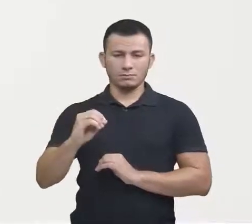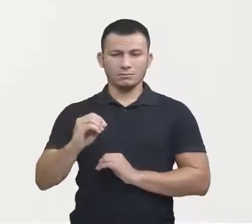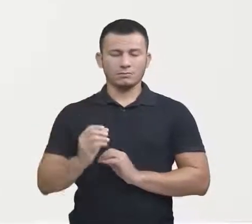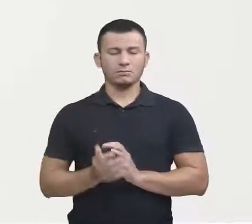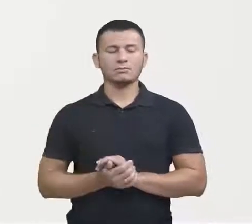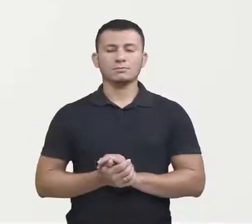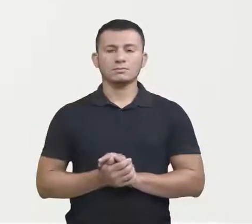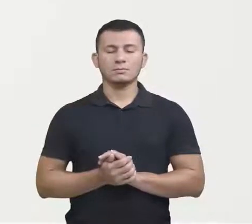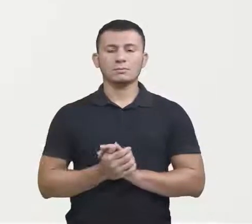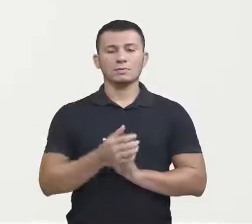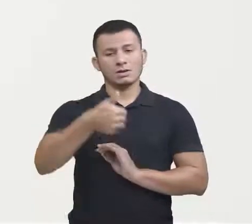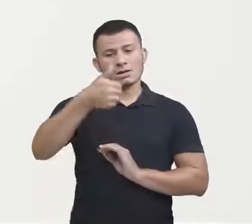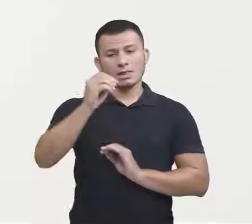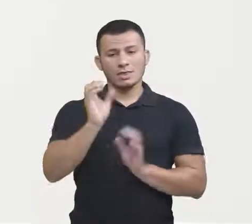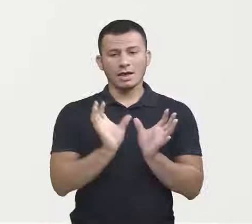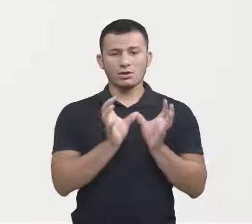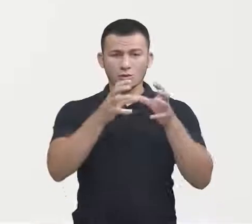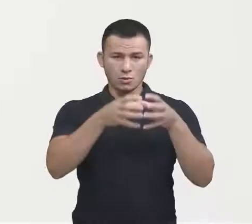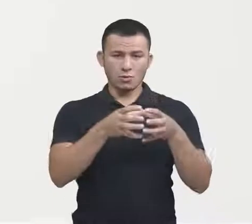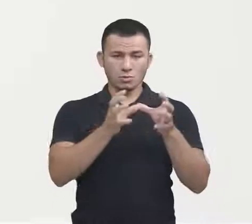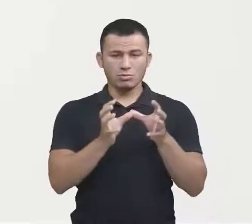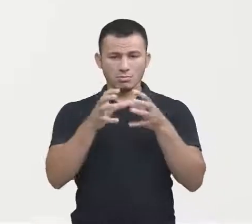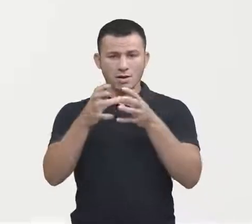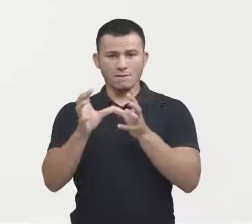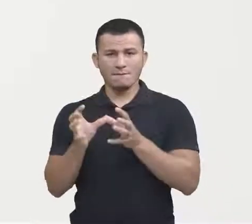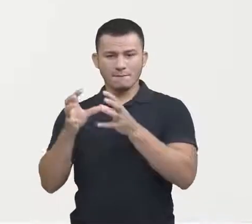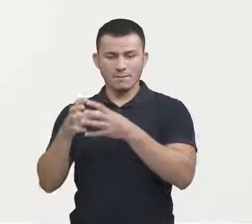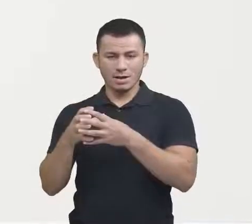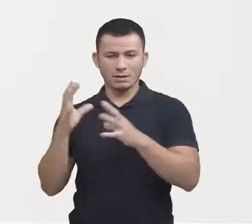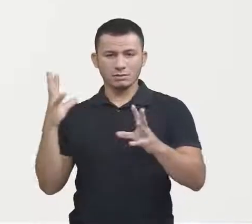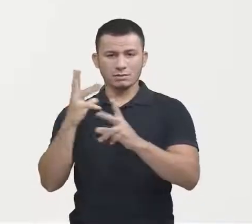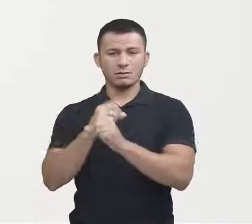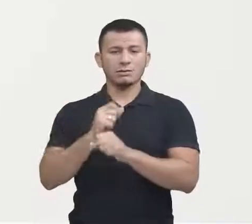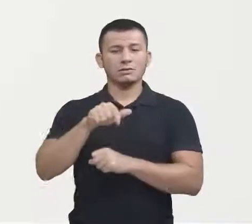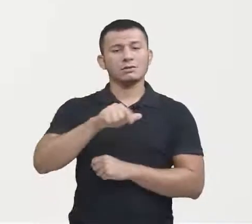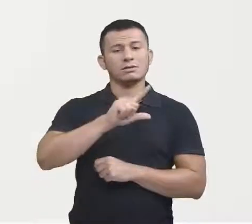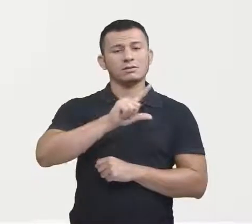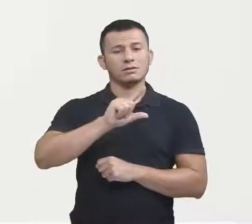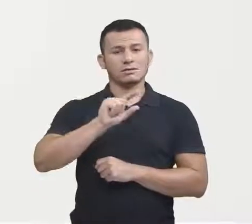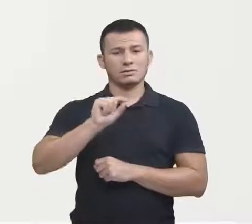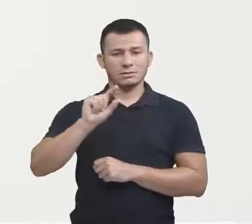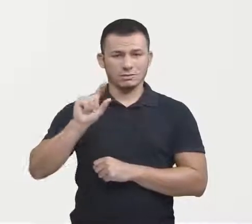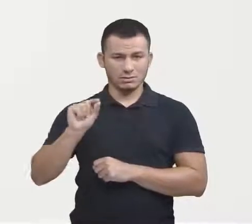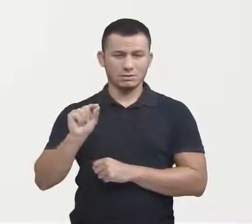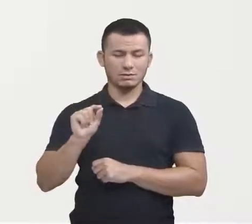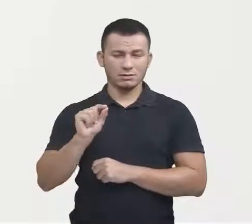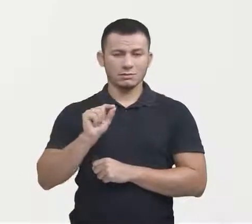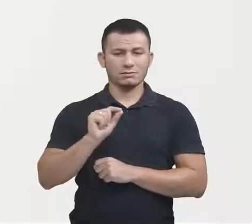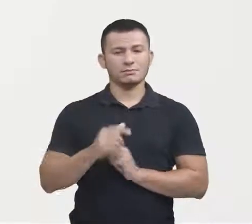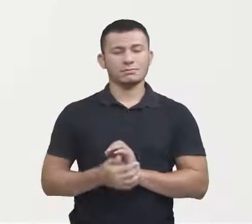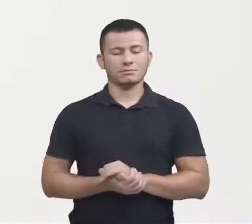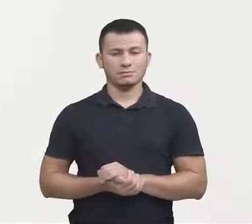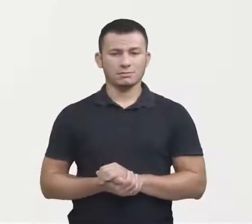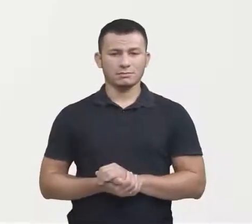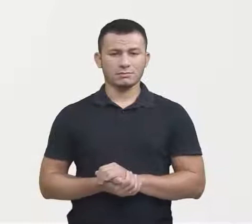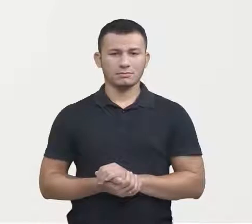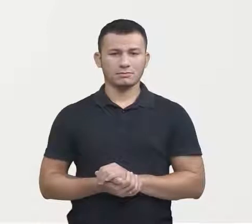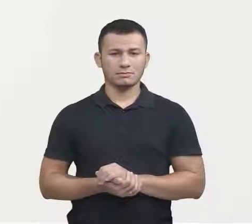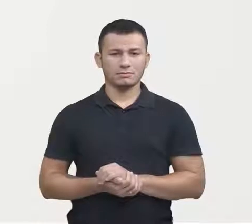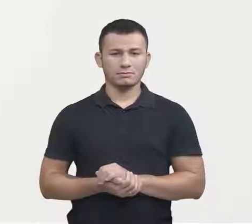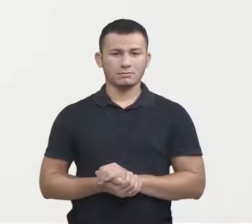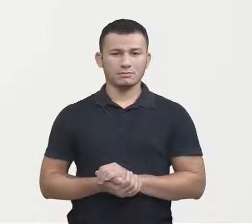10 10 grupos com 10 que dá e sem e